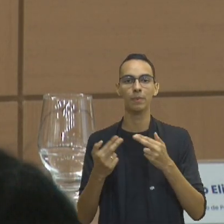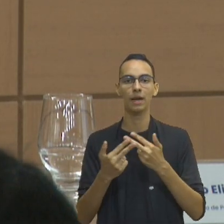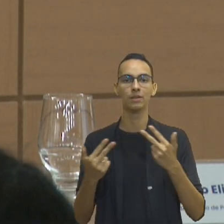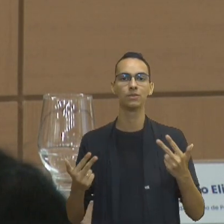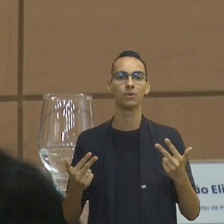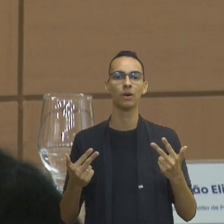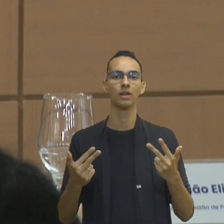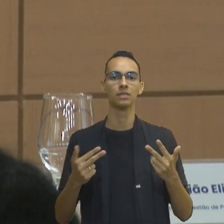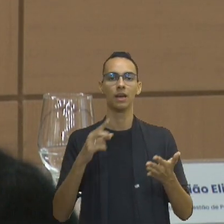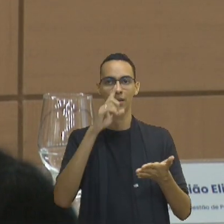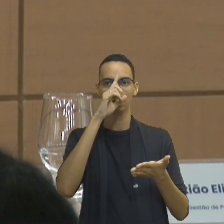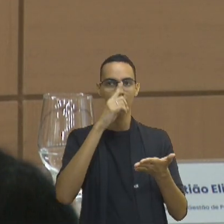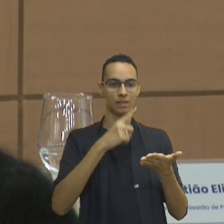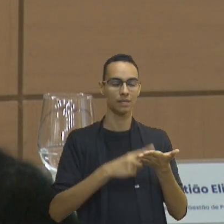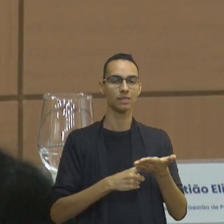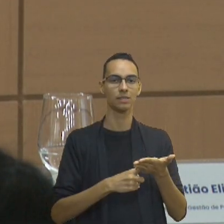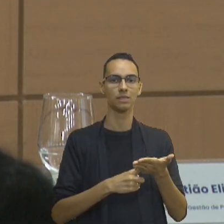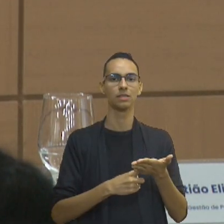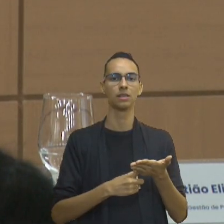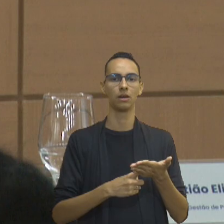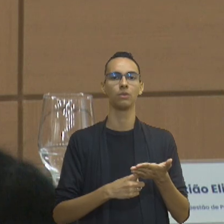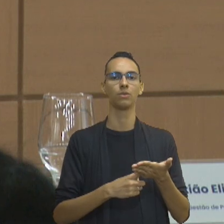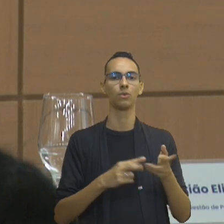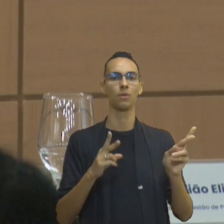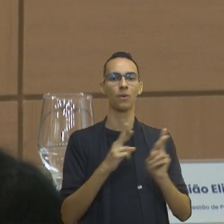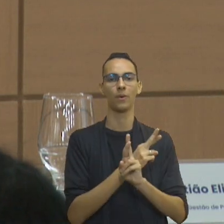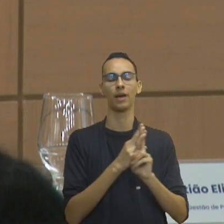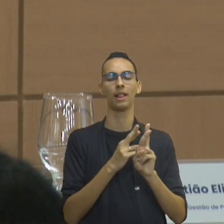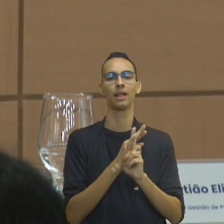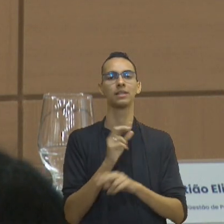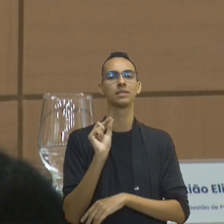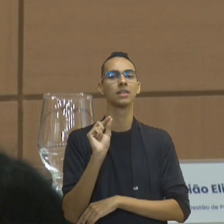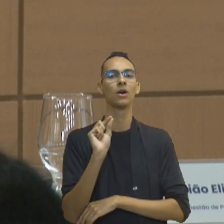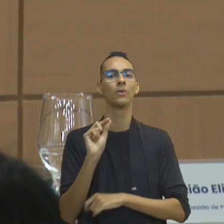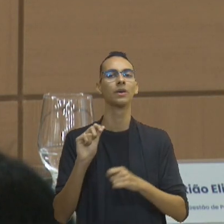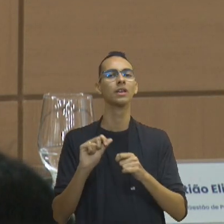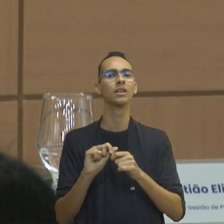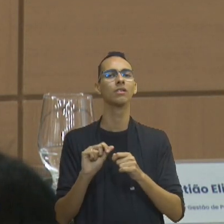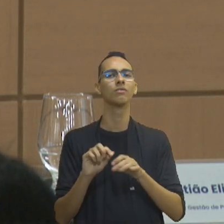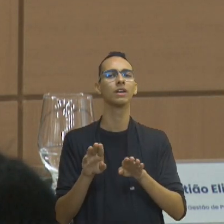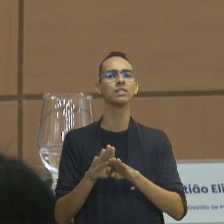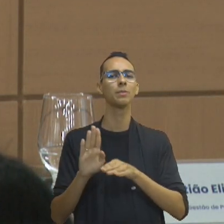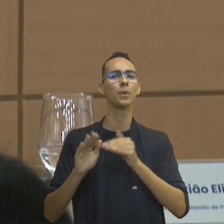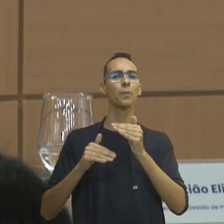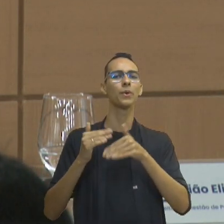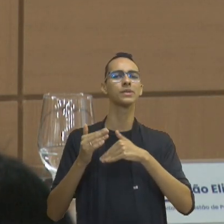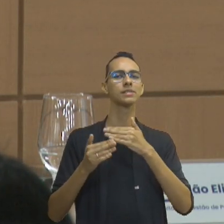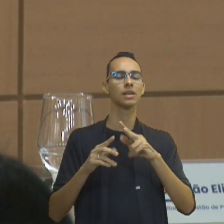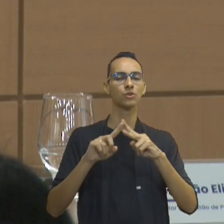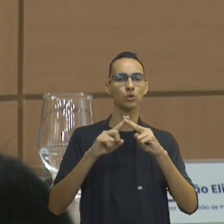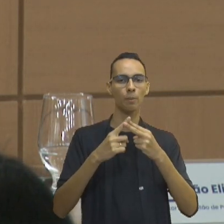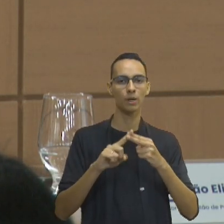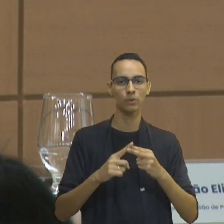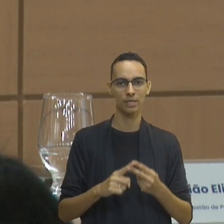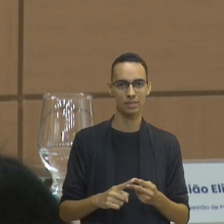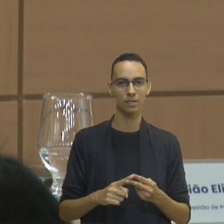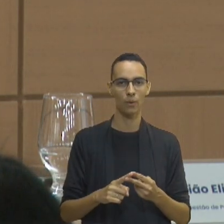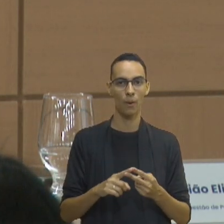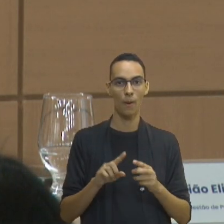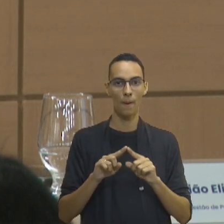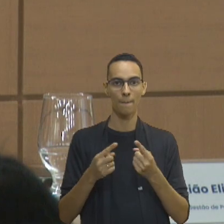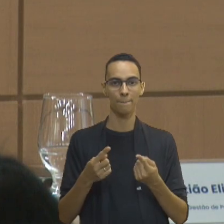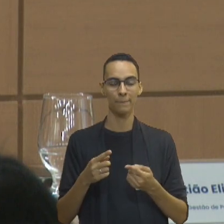de decisões em relação, né, como se faz o processo, inclusive, de manutenção, mas isso atinge